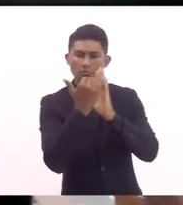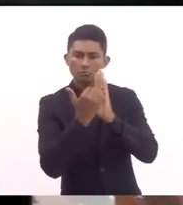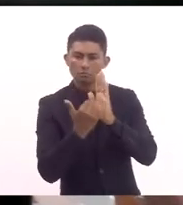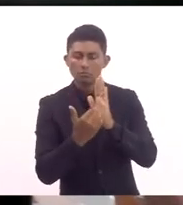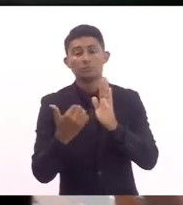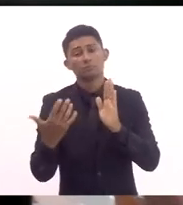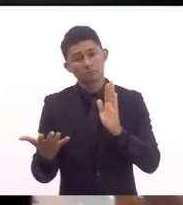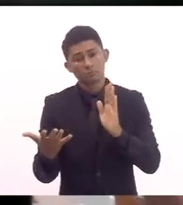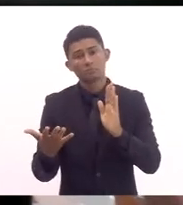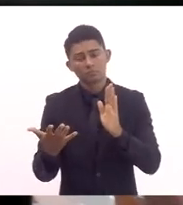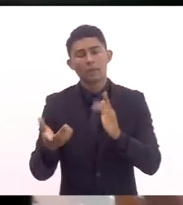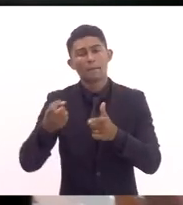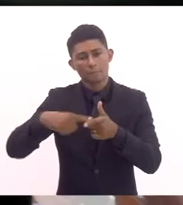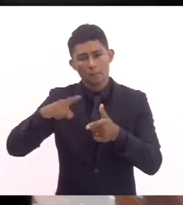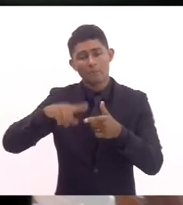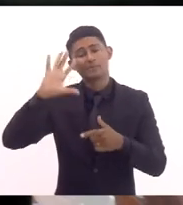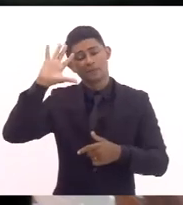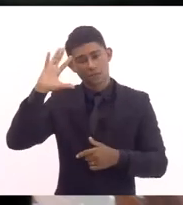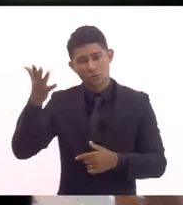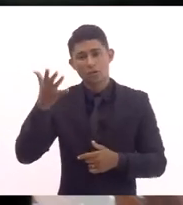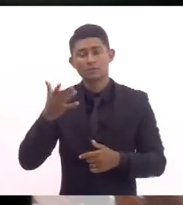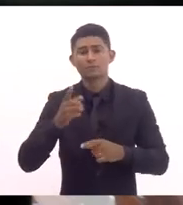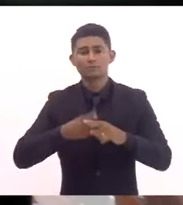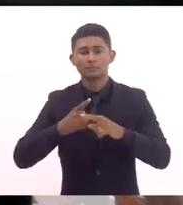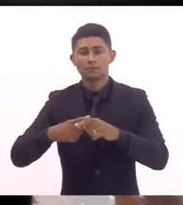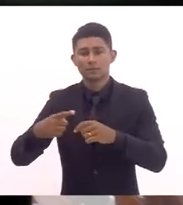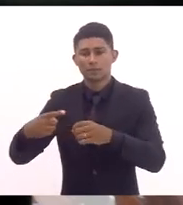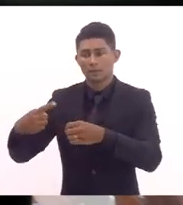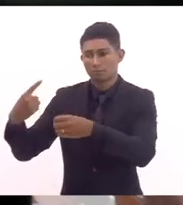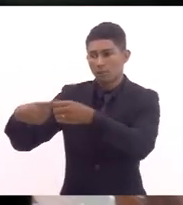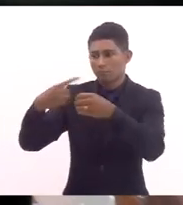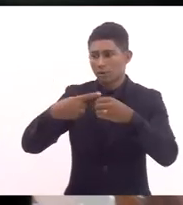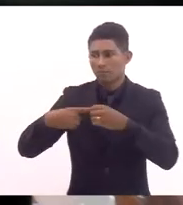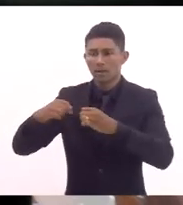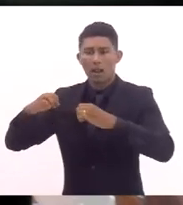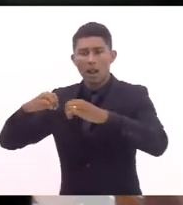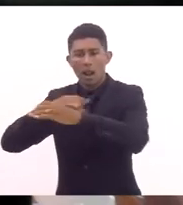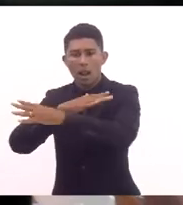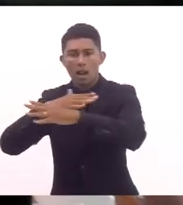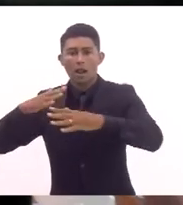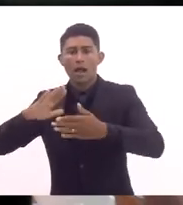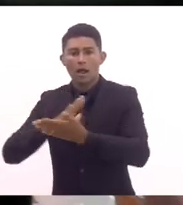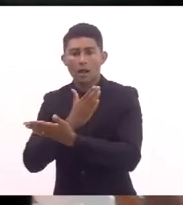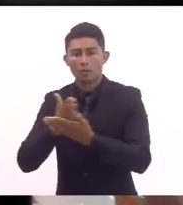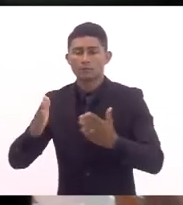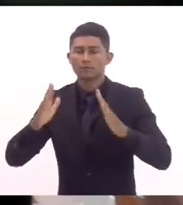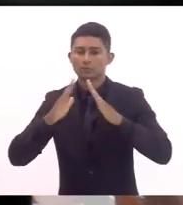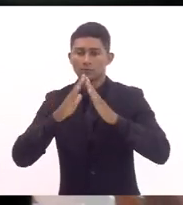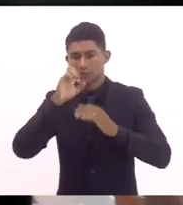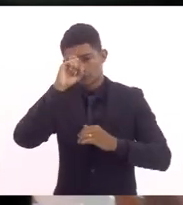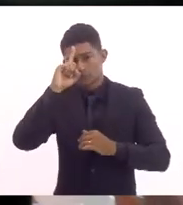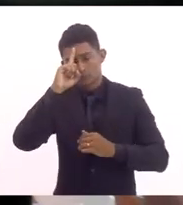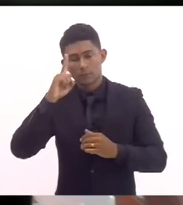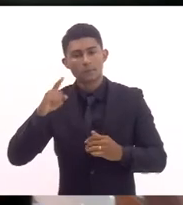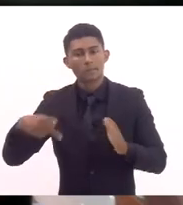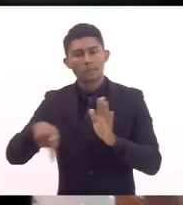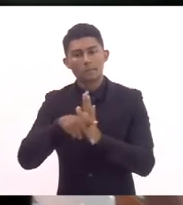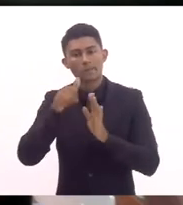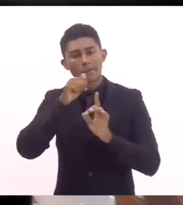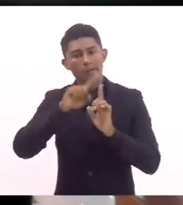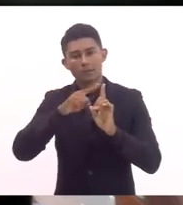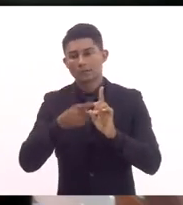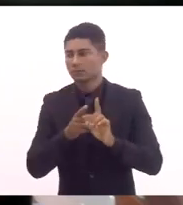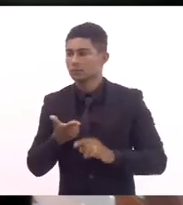peregrinação por leito nos municípios cariocas que não tem maternidade Oi e a gente ainda não tem